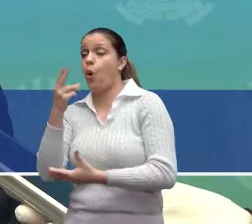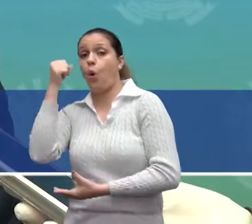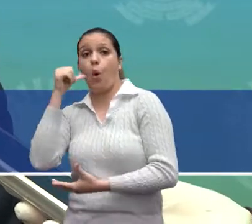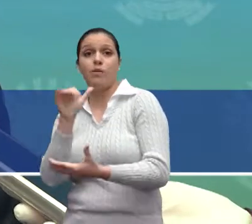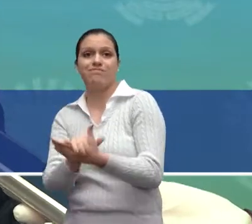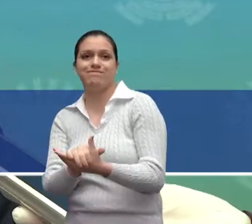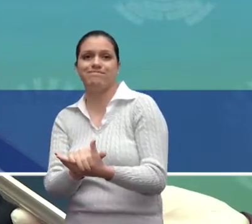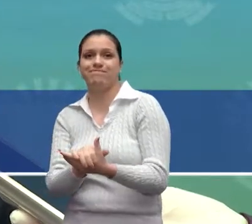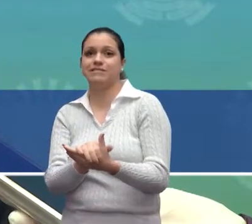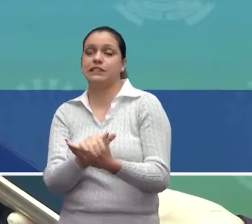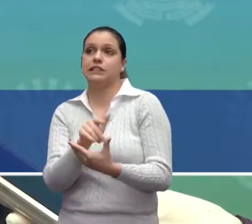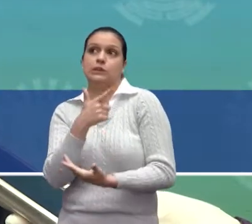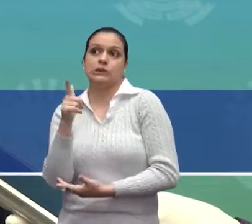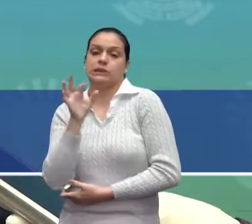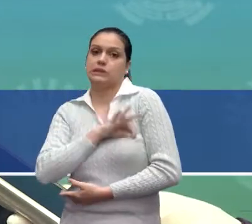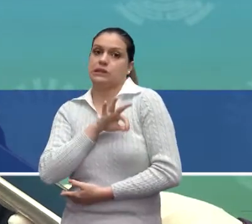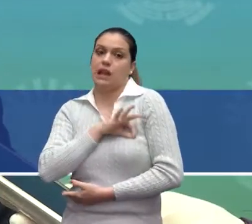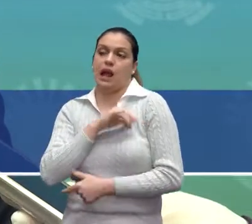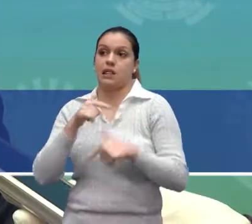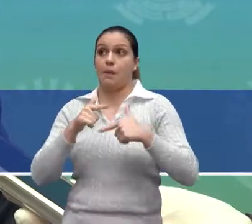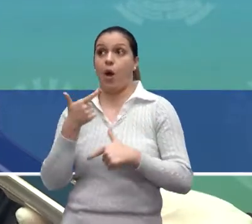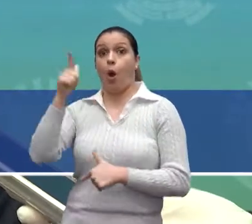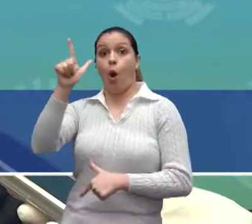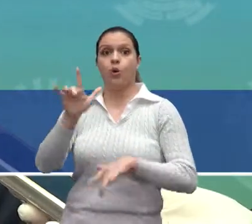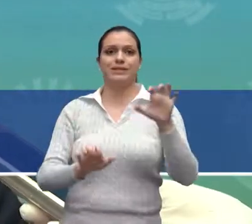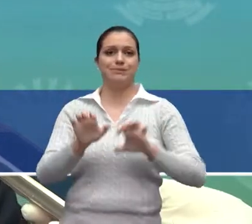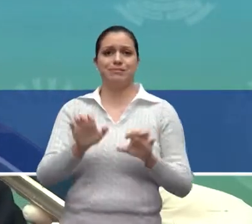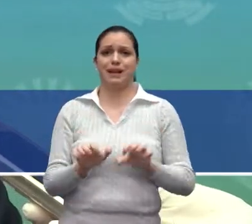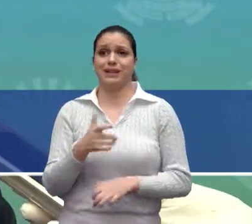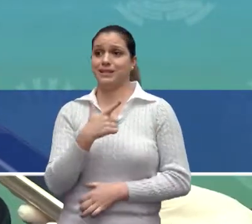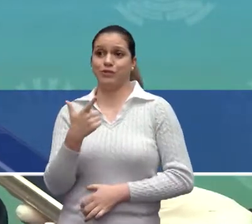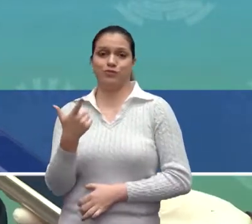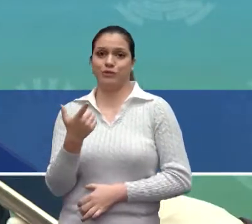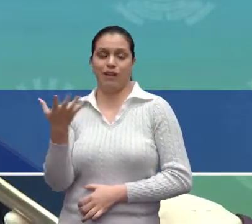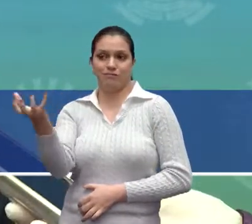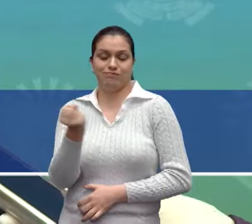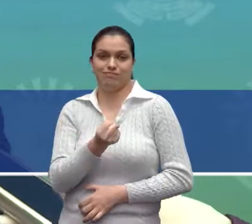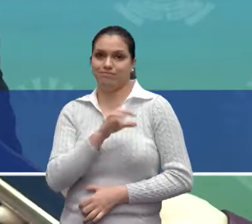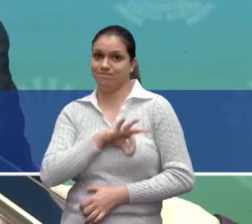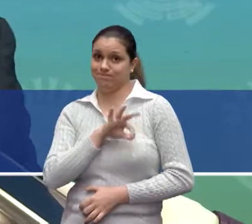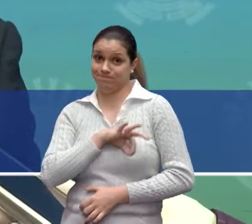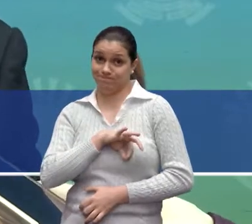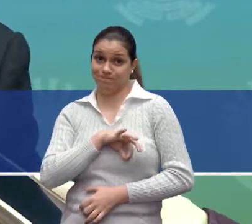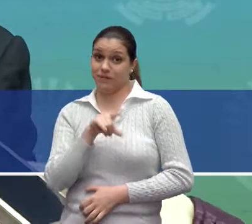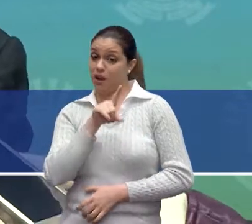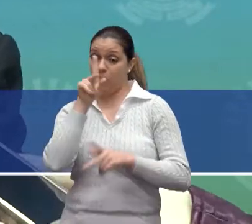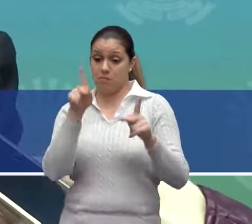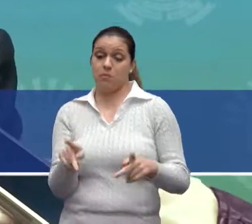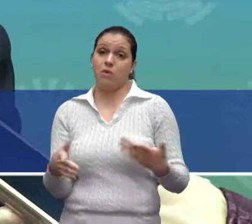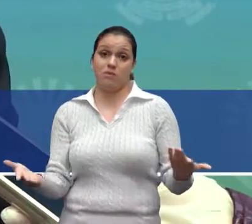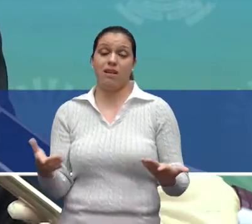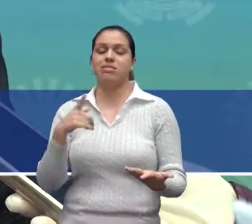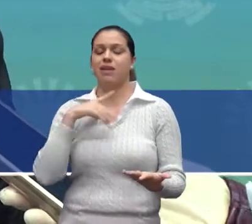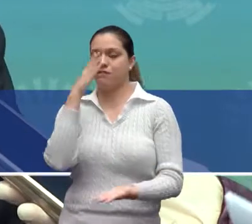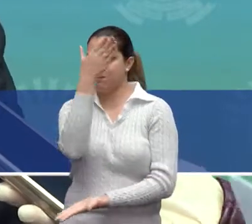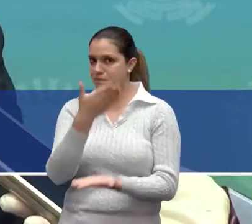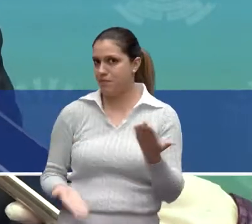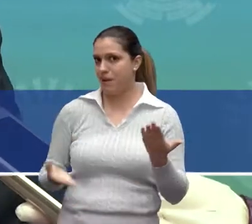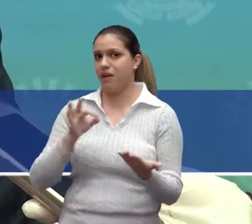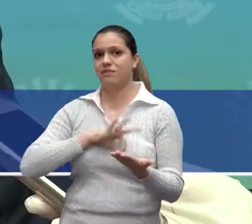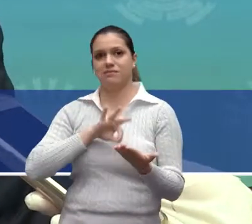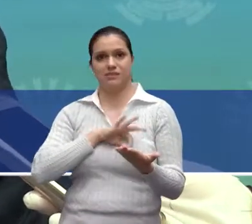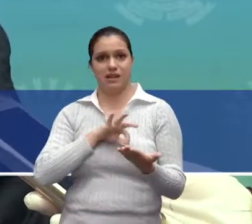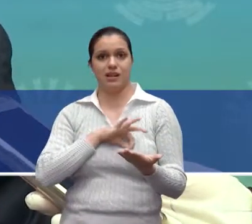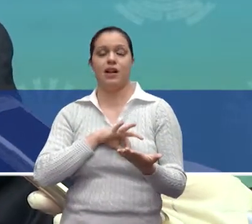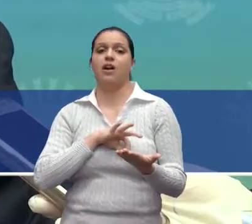problemas familiares, né? Às vezes o esposo ou a esposa acabou que trabalhando numa outra empresa, né? não num órgão